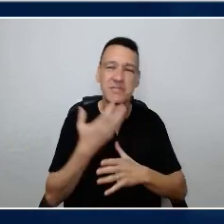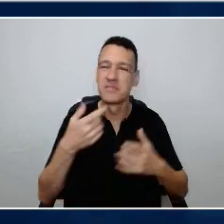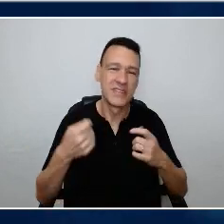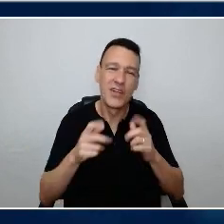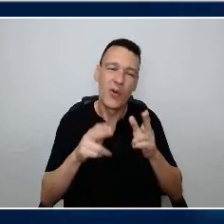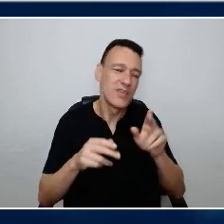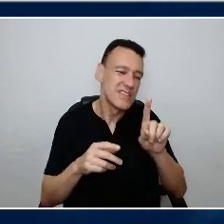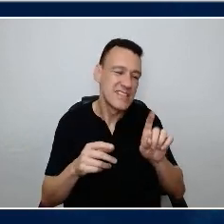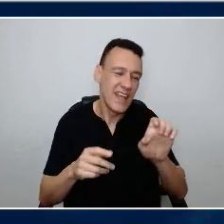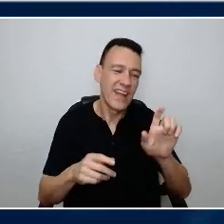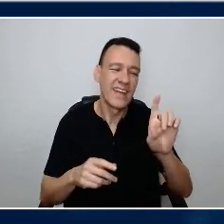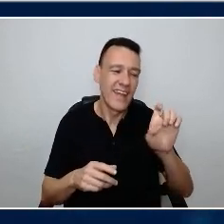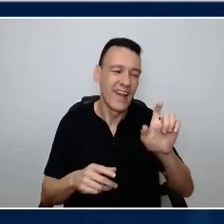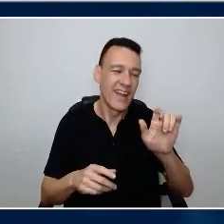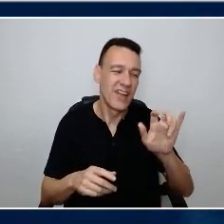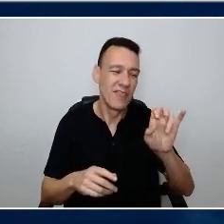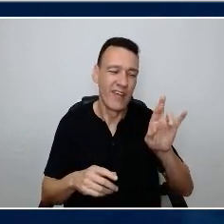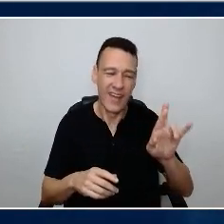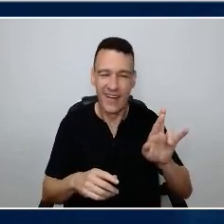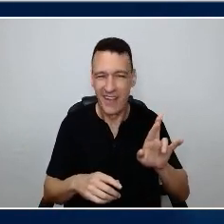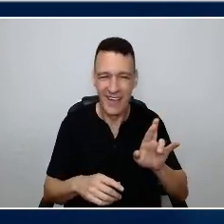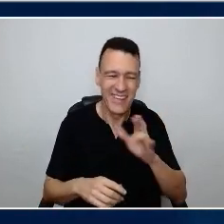Alice vamos